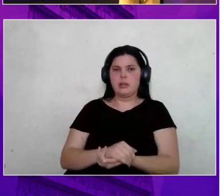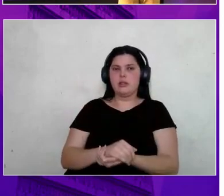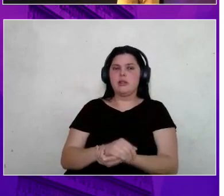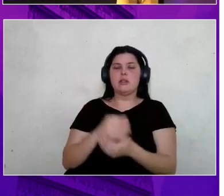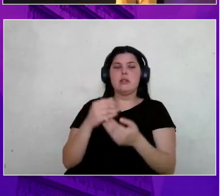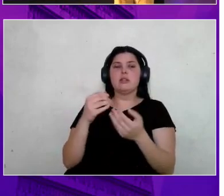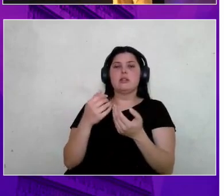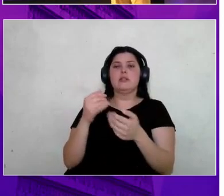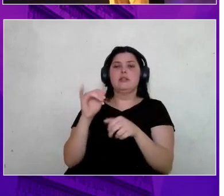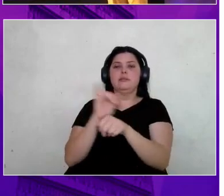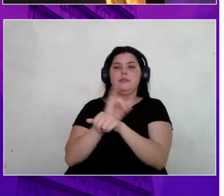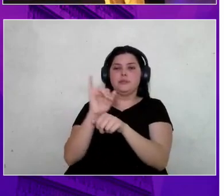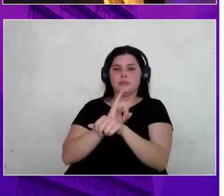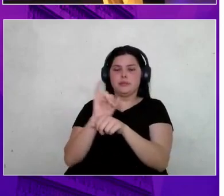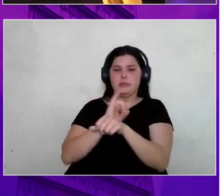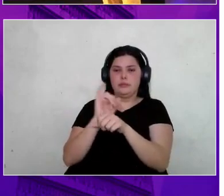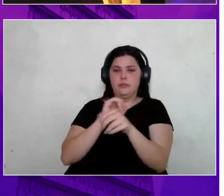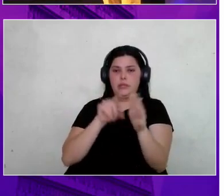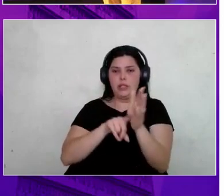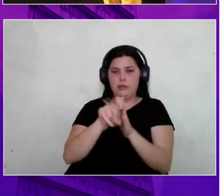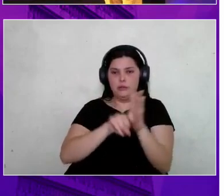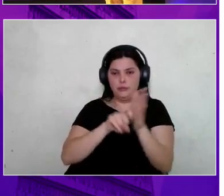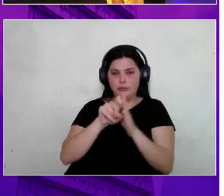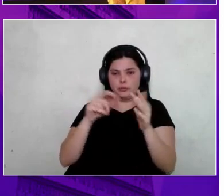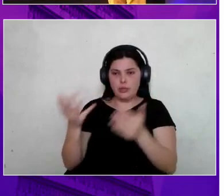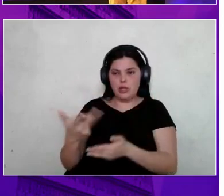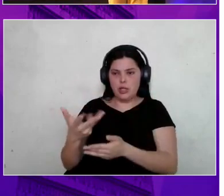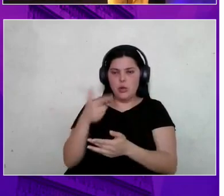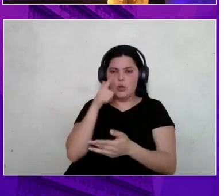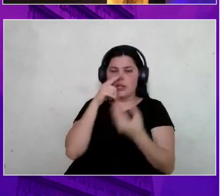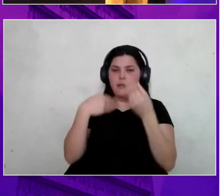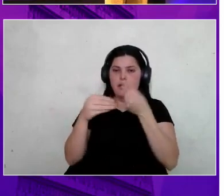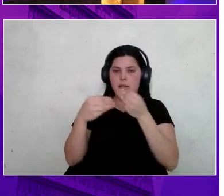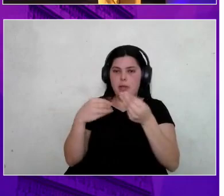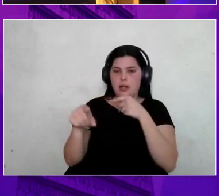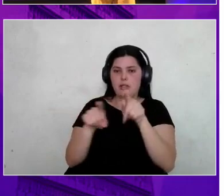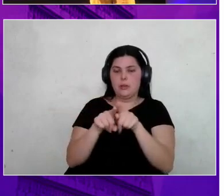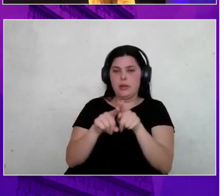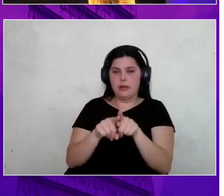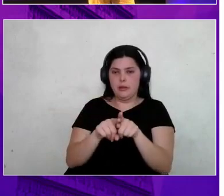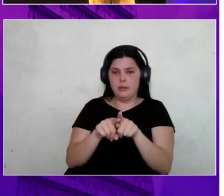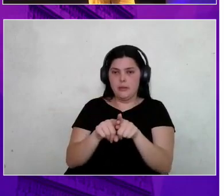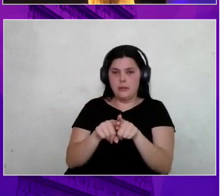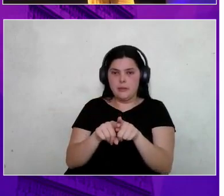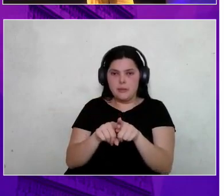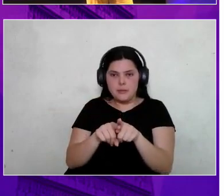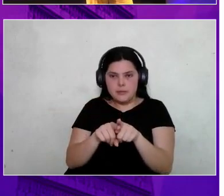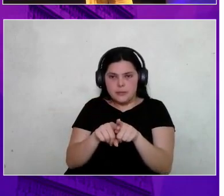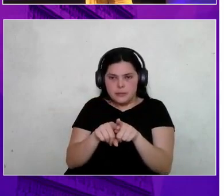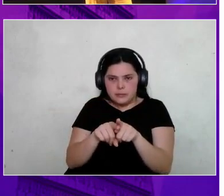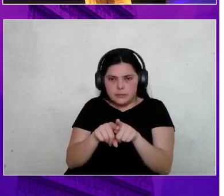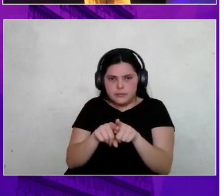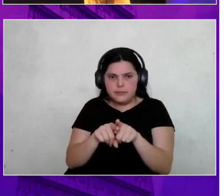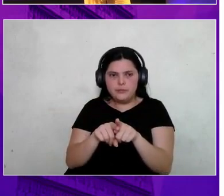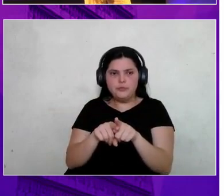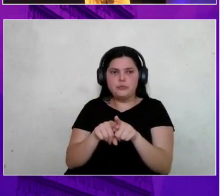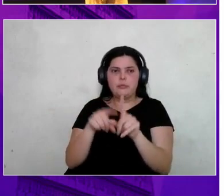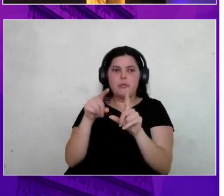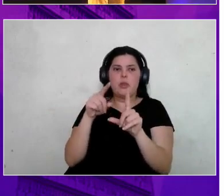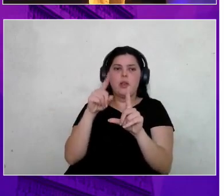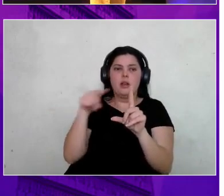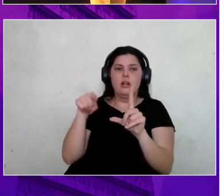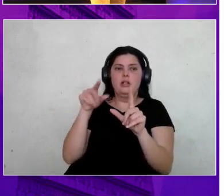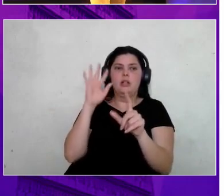Functions aqui para conseguir ter uma flexibilidade maior, né, no escalonamento dessa solução